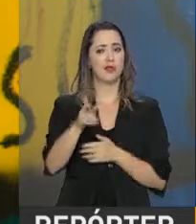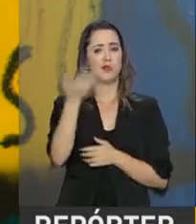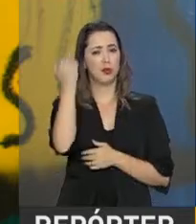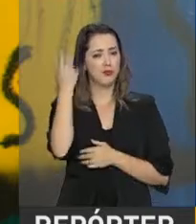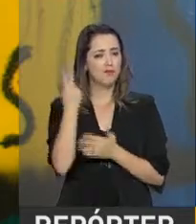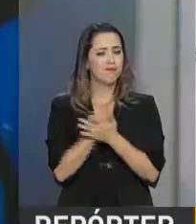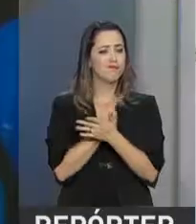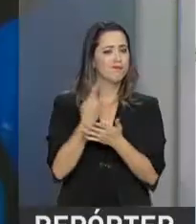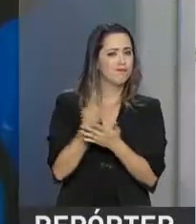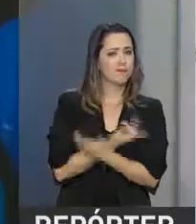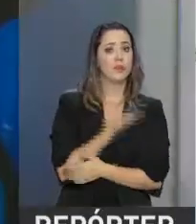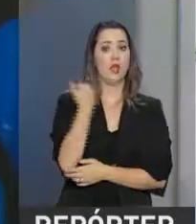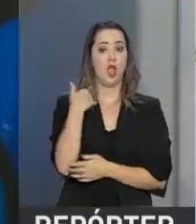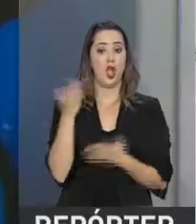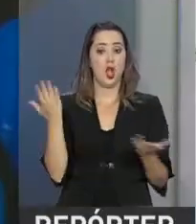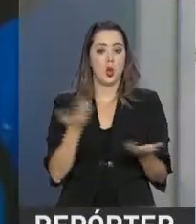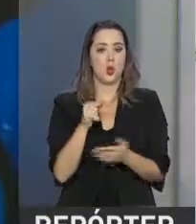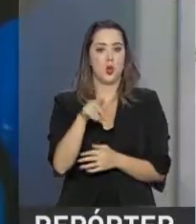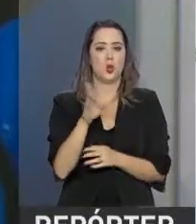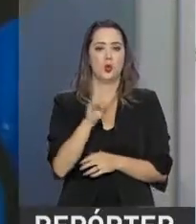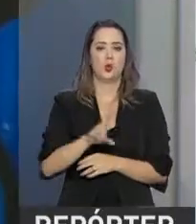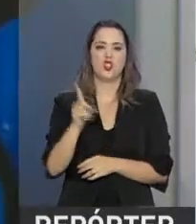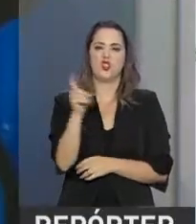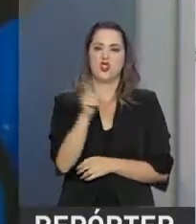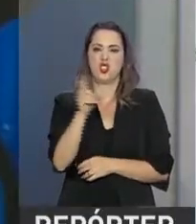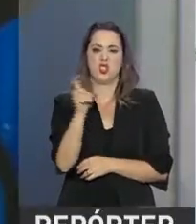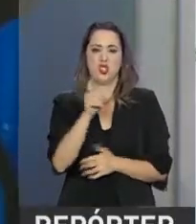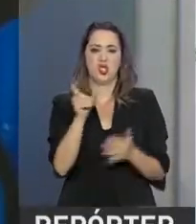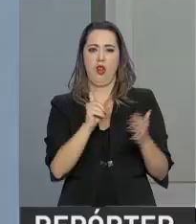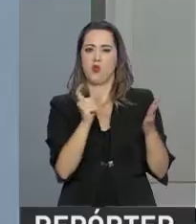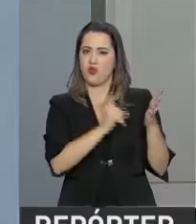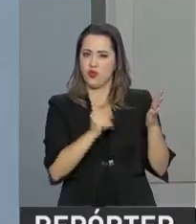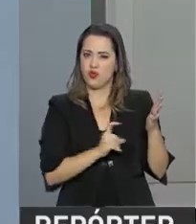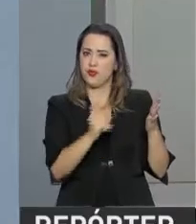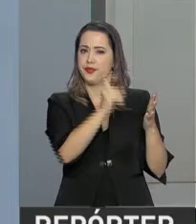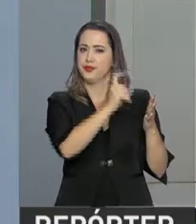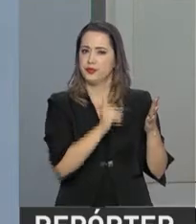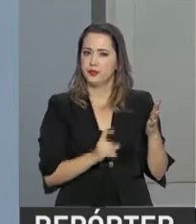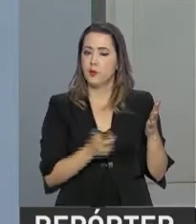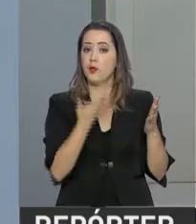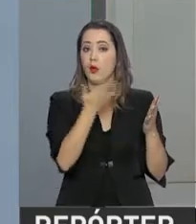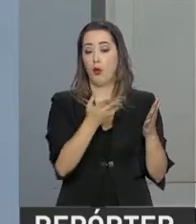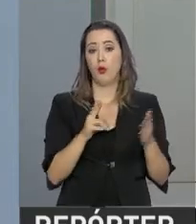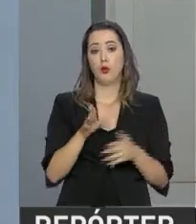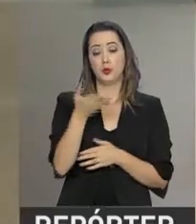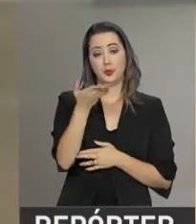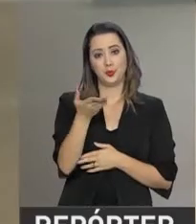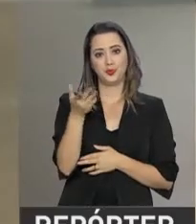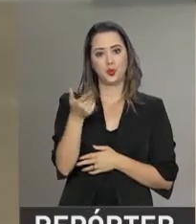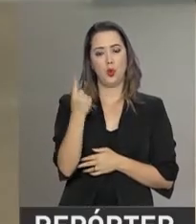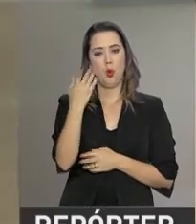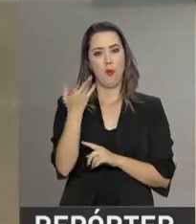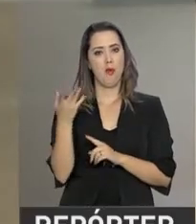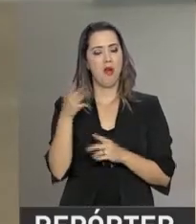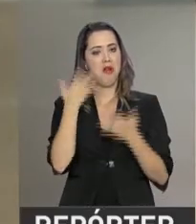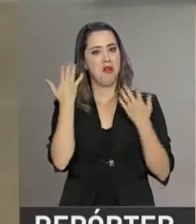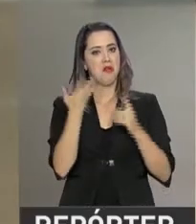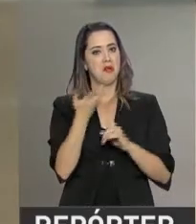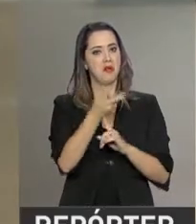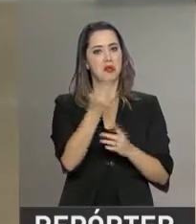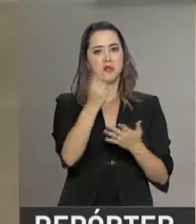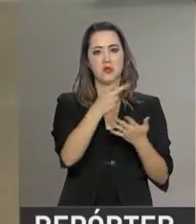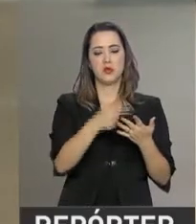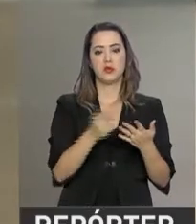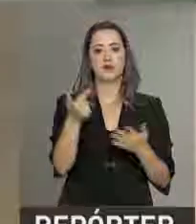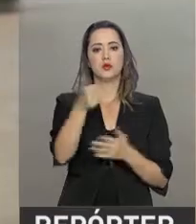daquela época, assim. O uso do grafite, do spray. E entre uma pintura e outra, até a professora